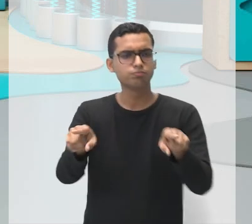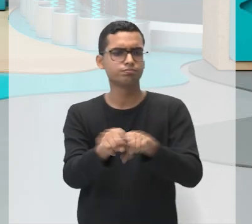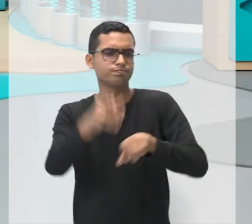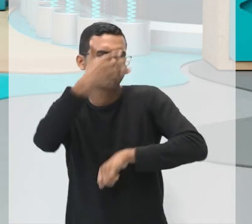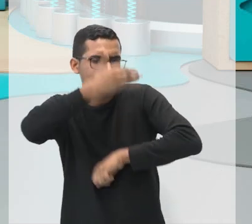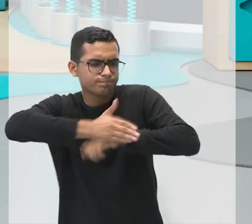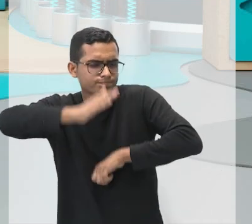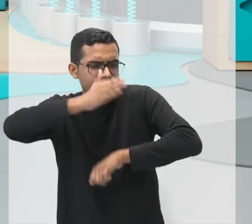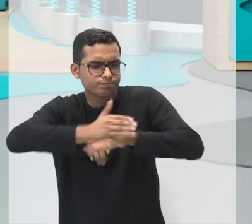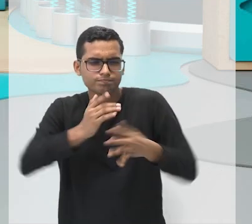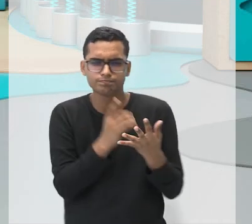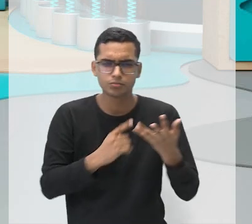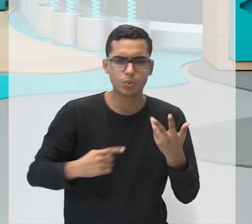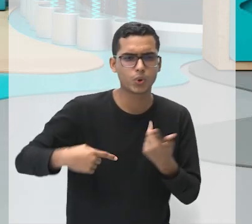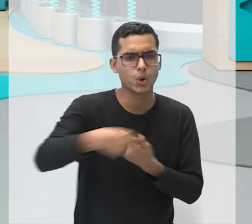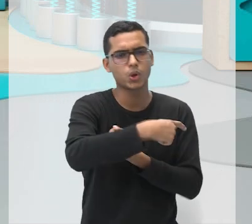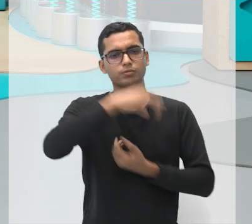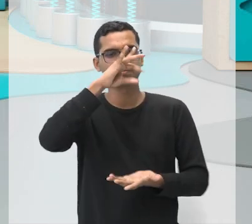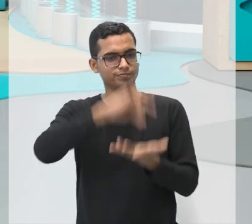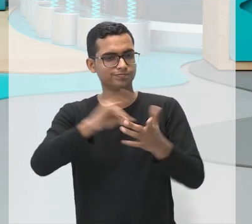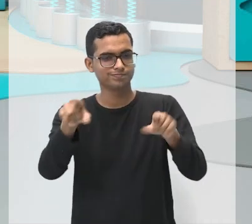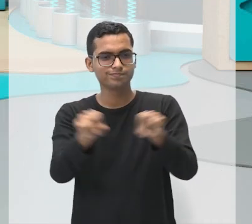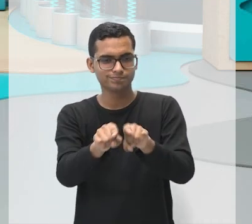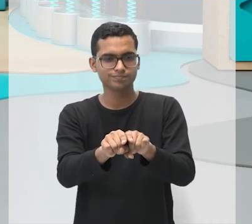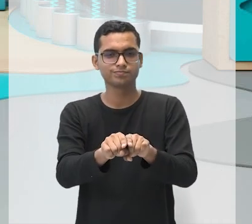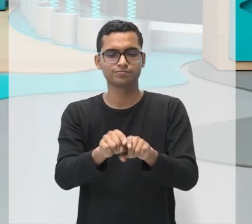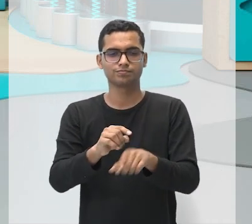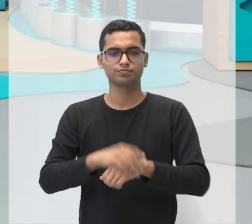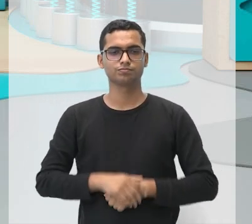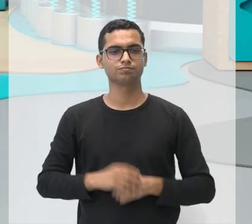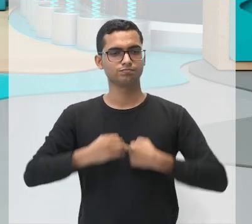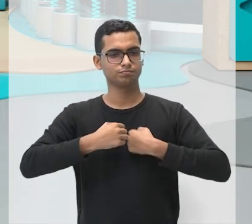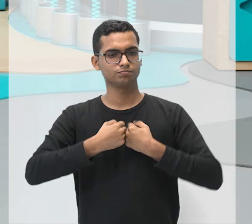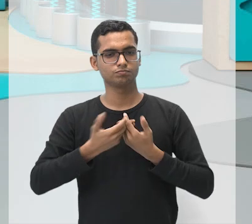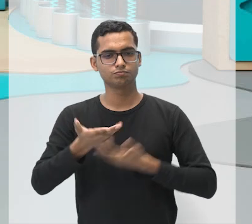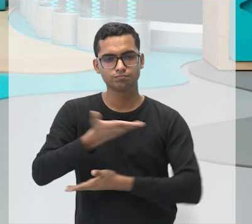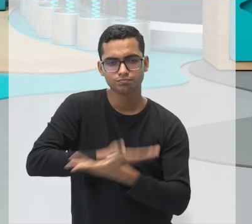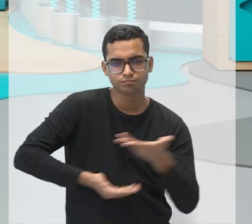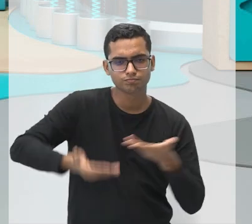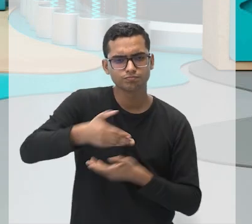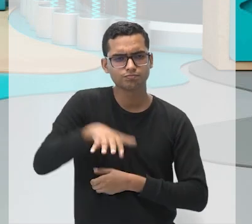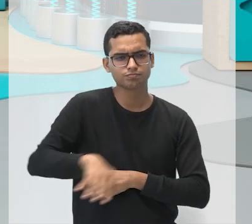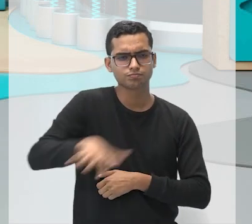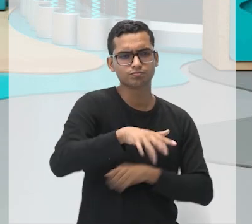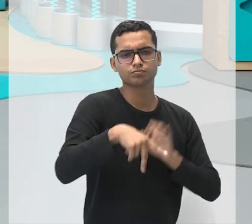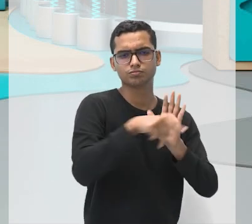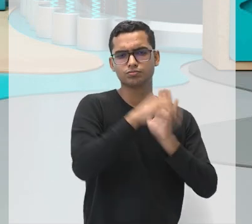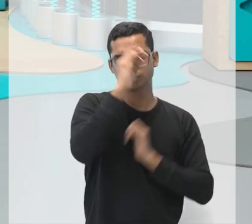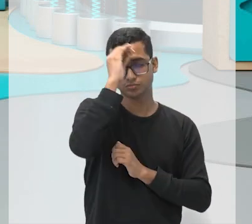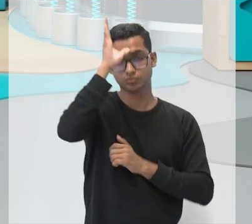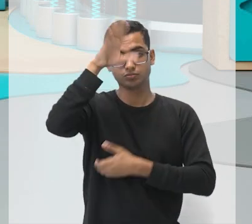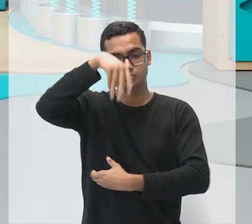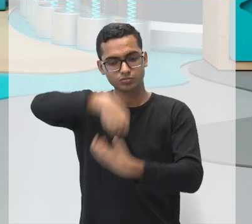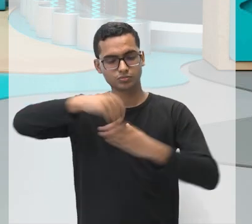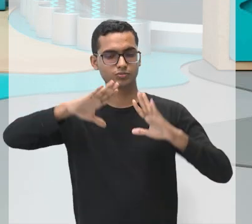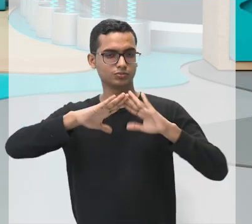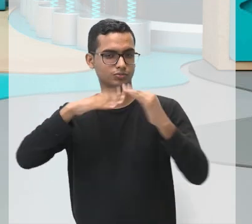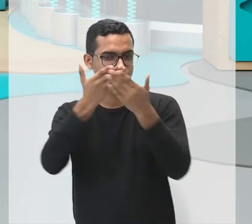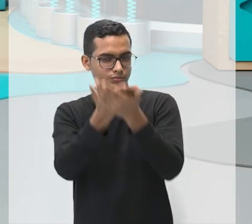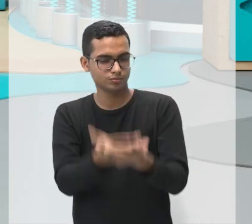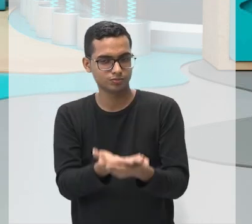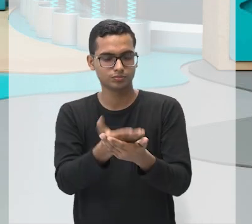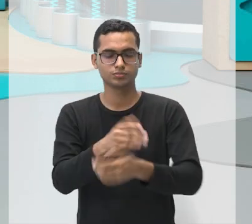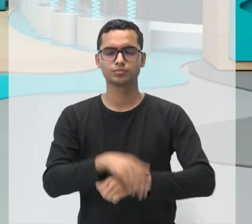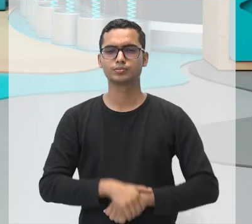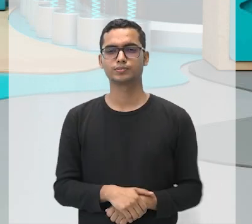de movimentos, essa prática ela se envolve e articula com outras áreas do conhecimento